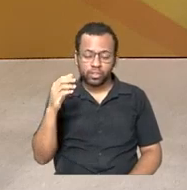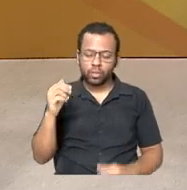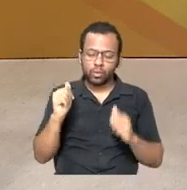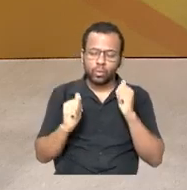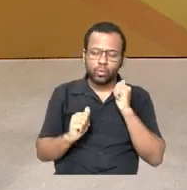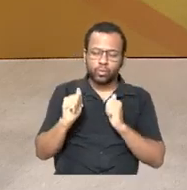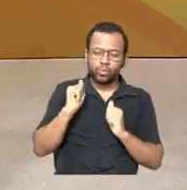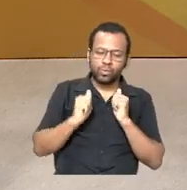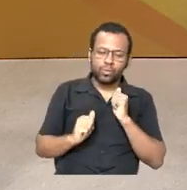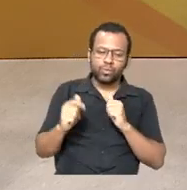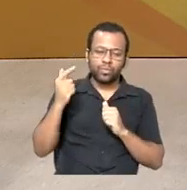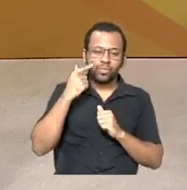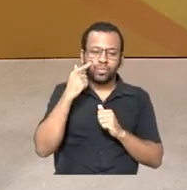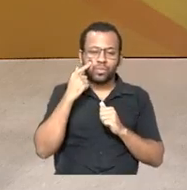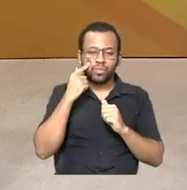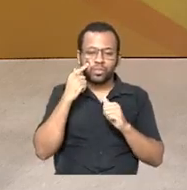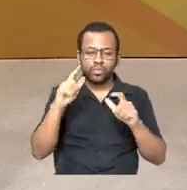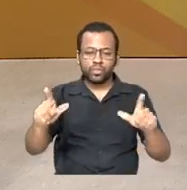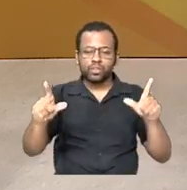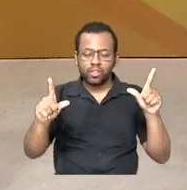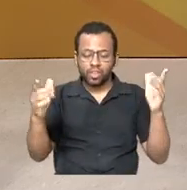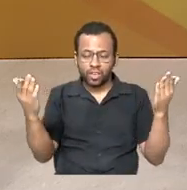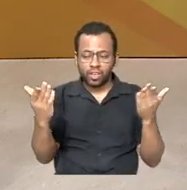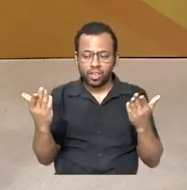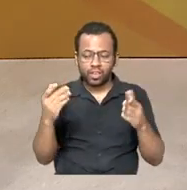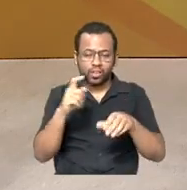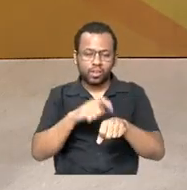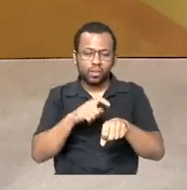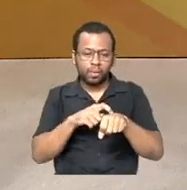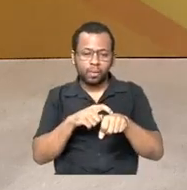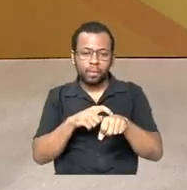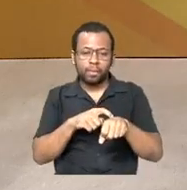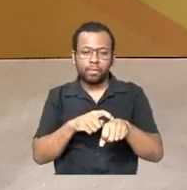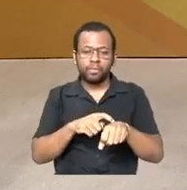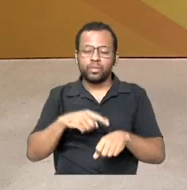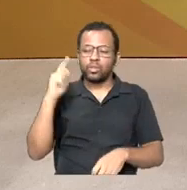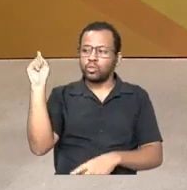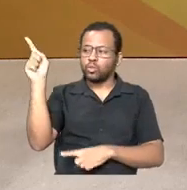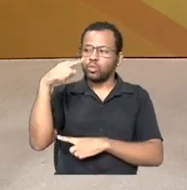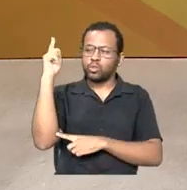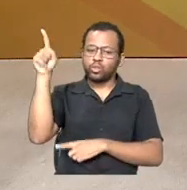gente torce de cá vinheta na tela chegou a hora do nosso